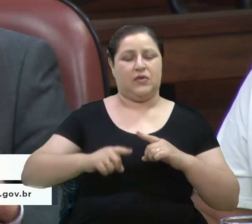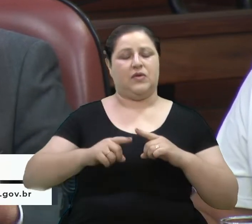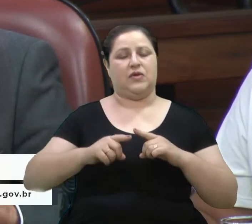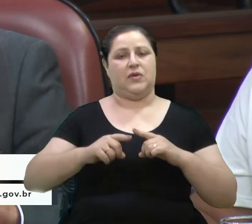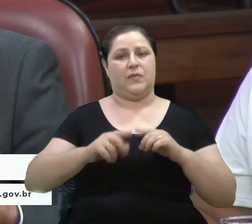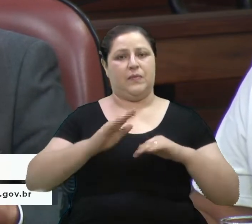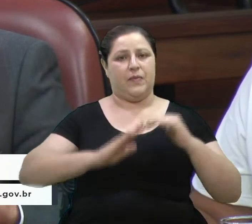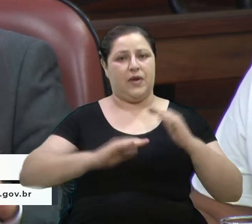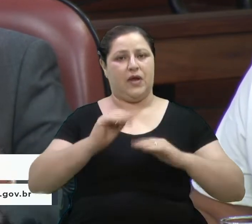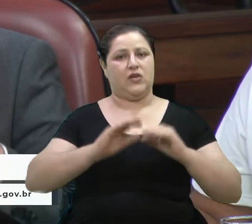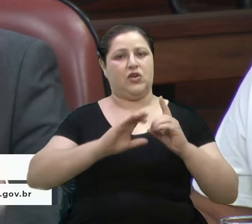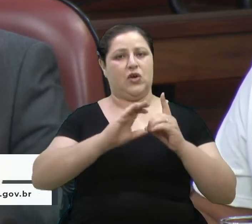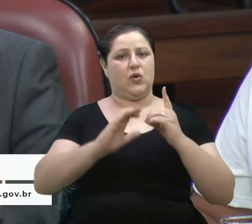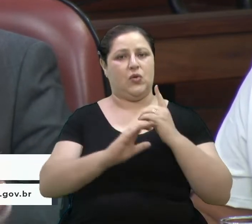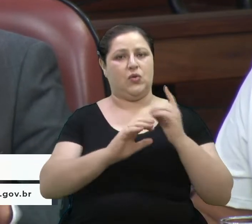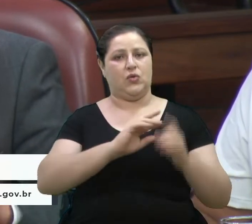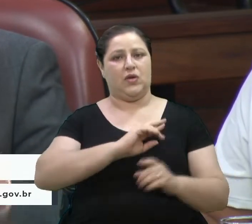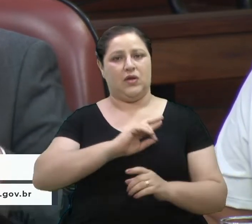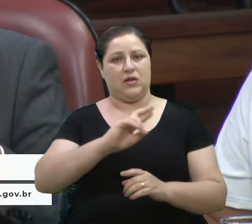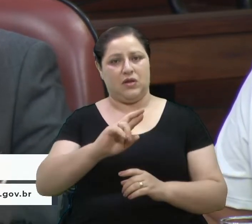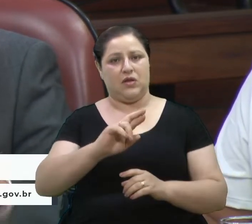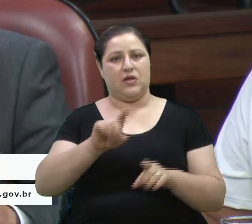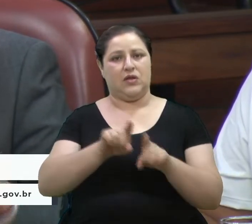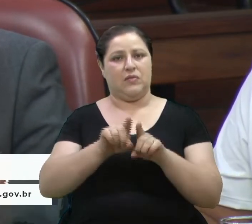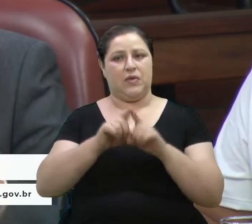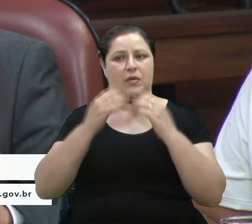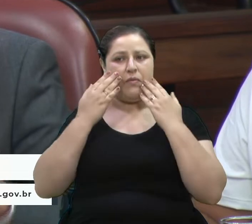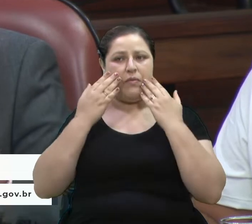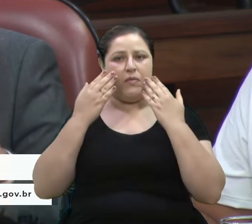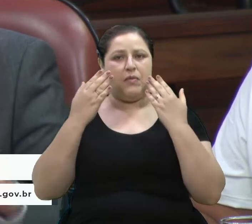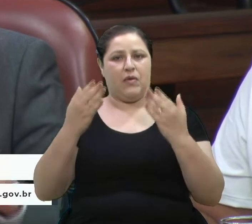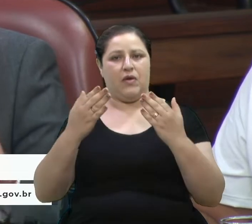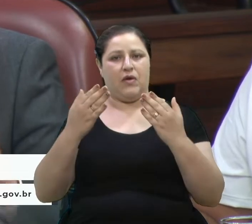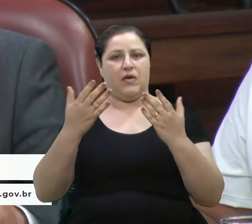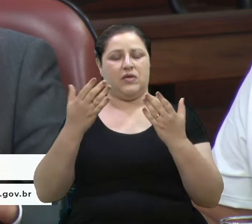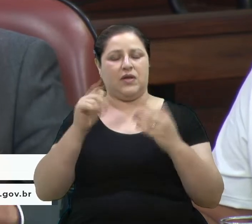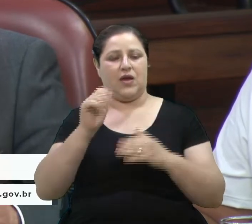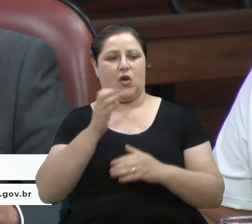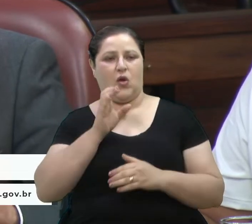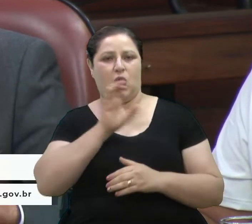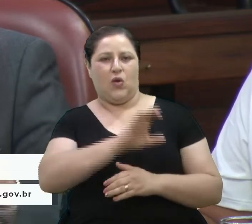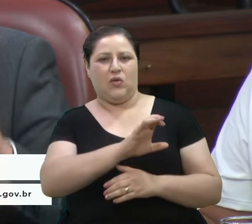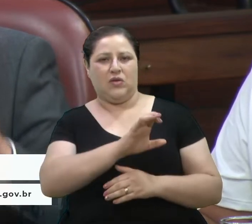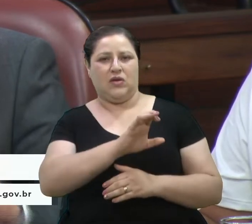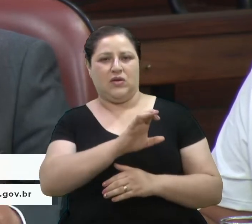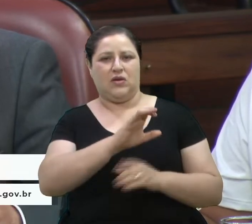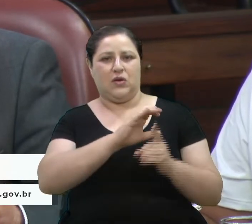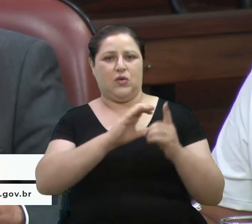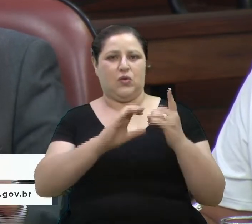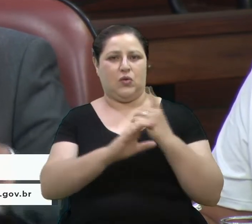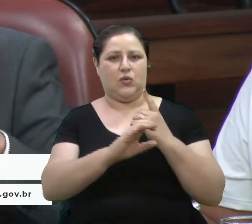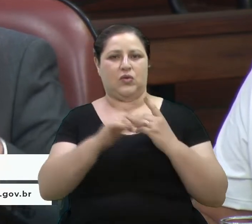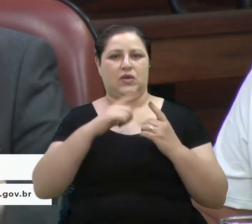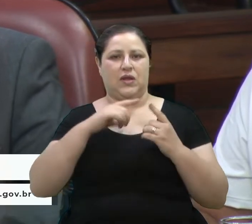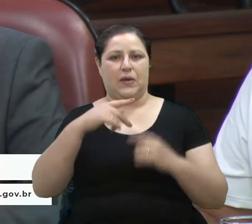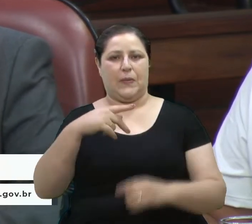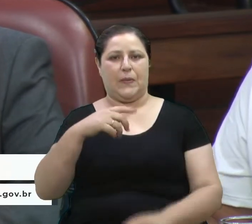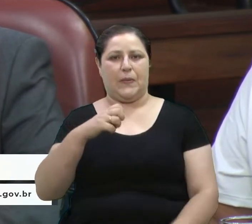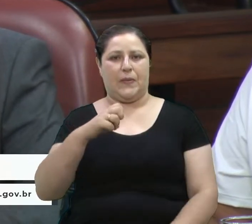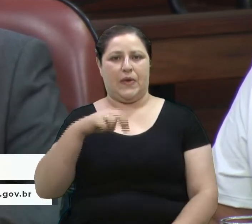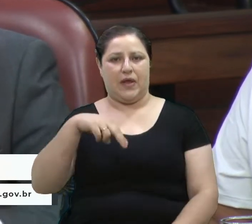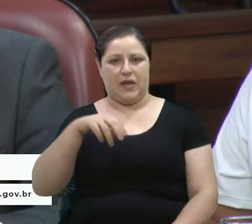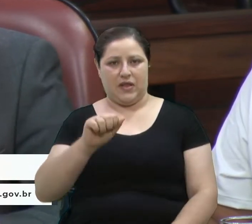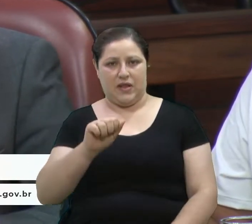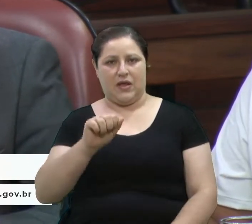culto religioso, vilipendiar publicamente ato ou objeto de culto religioso, pena, detenção